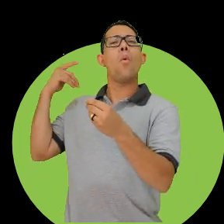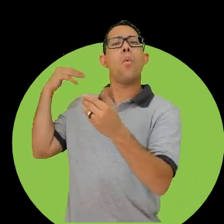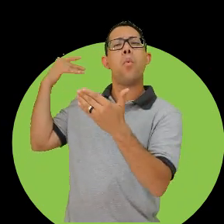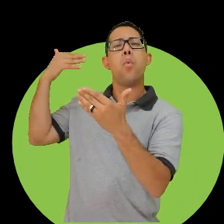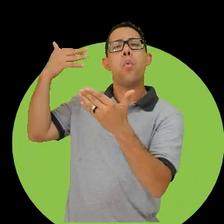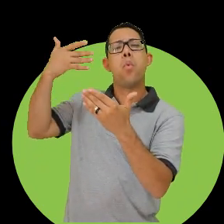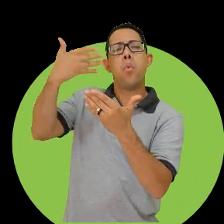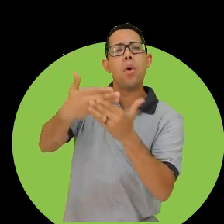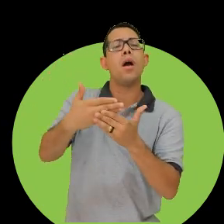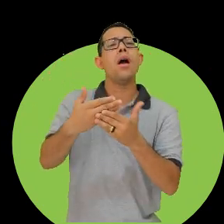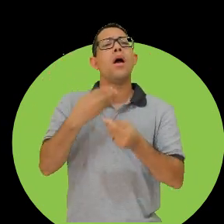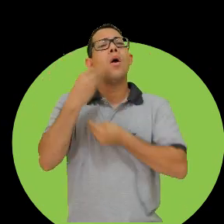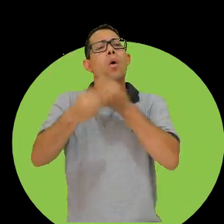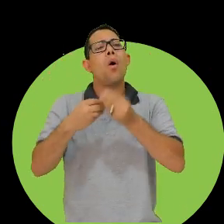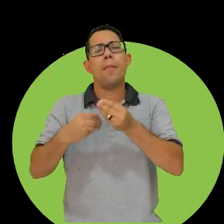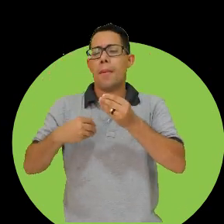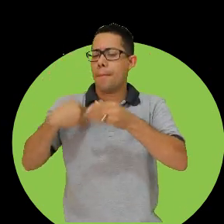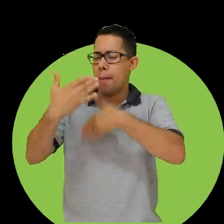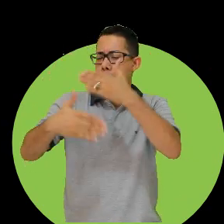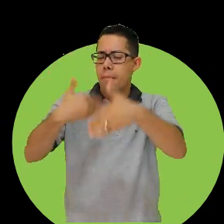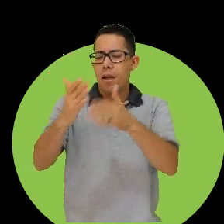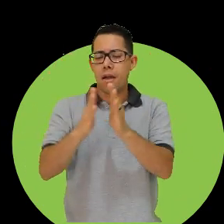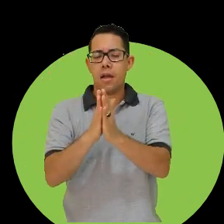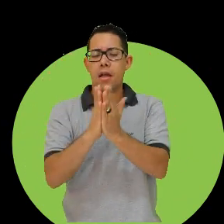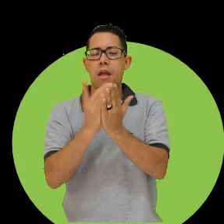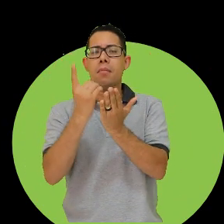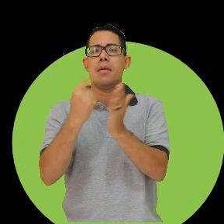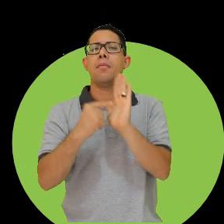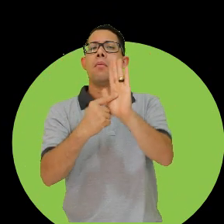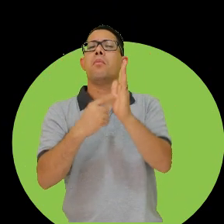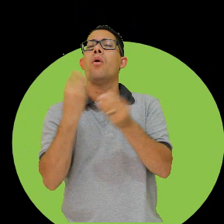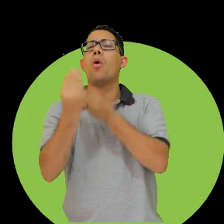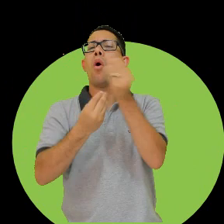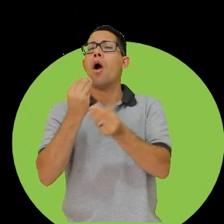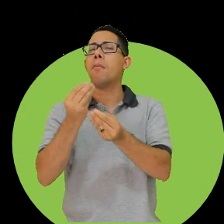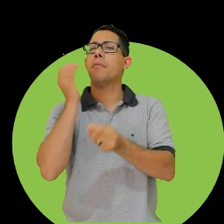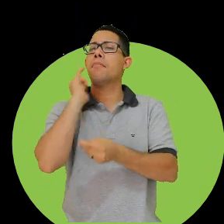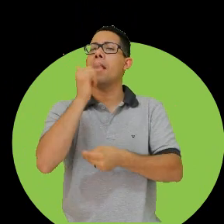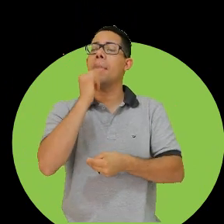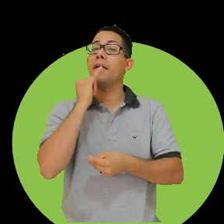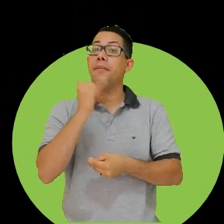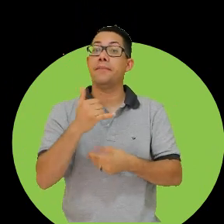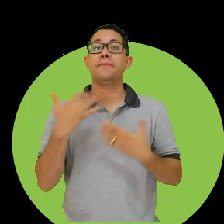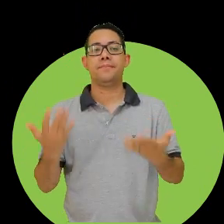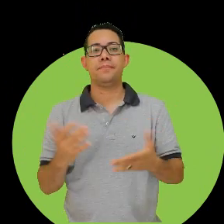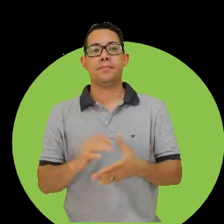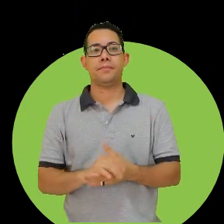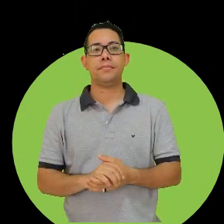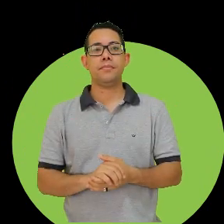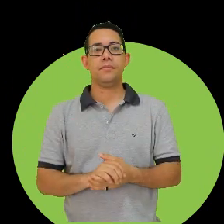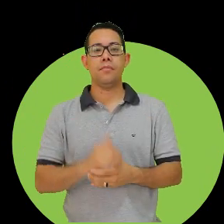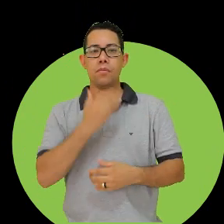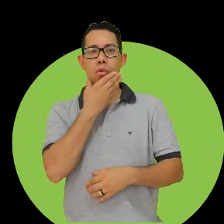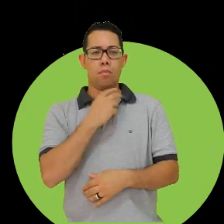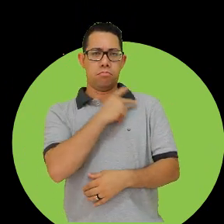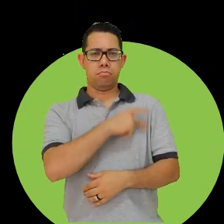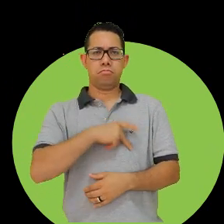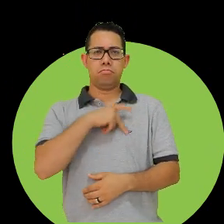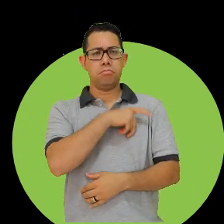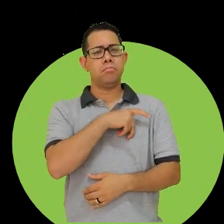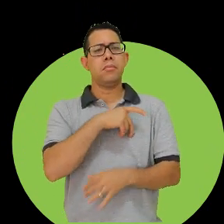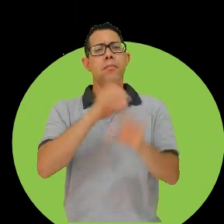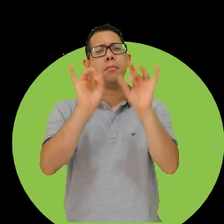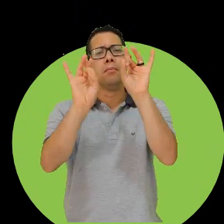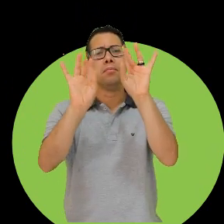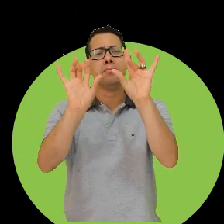ela foi sendo desenvolvida à luz da Bíblia. Paulo é uma pessoa